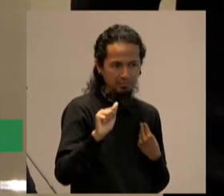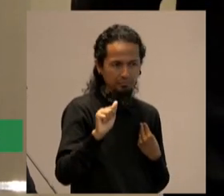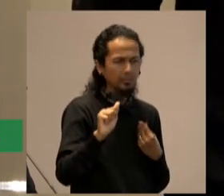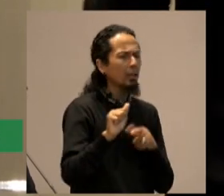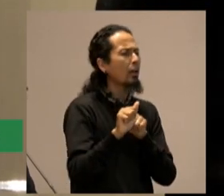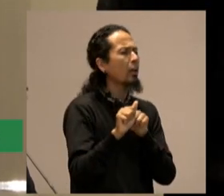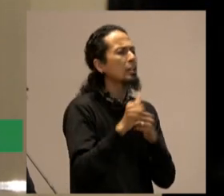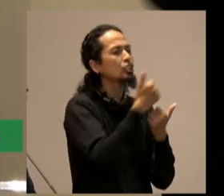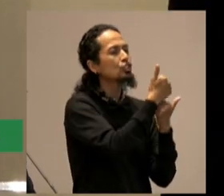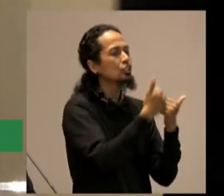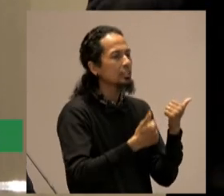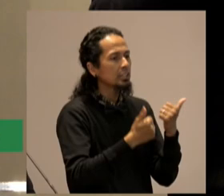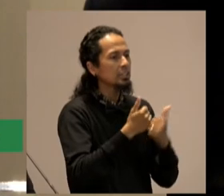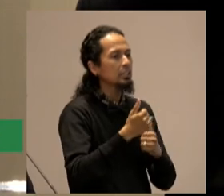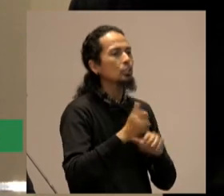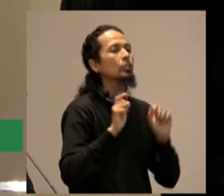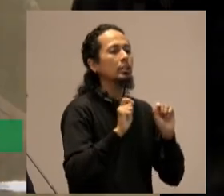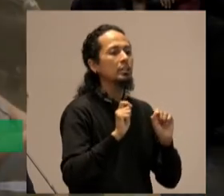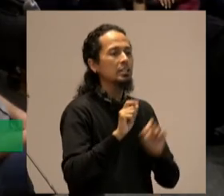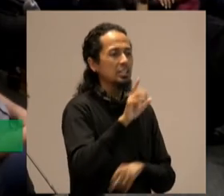diretora do DGPE.